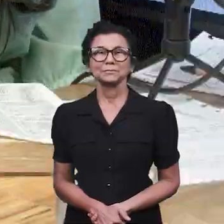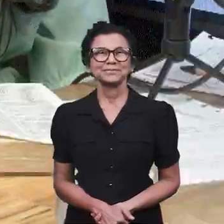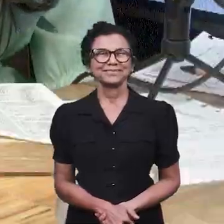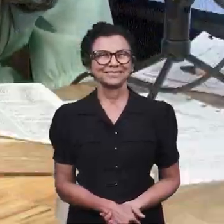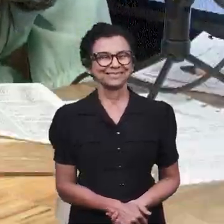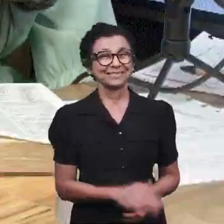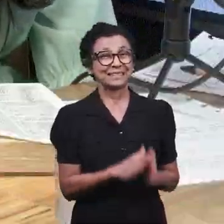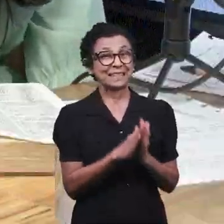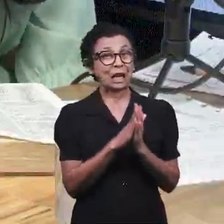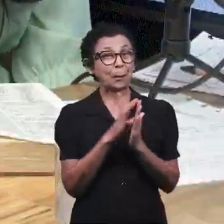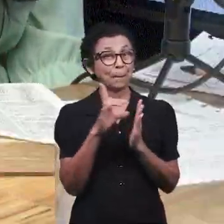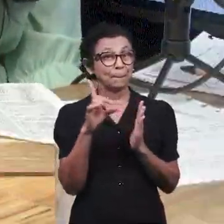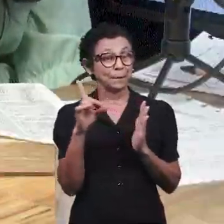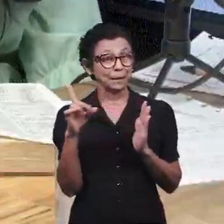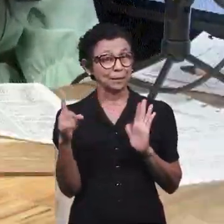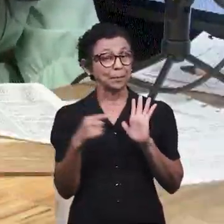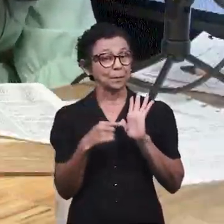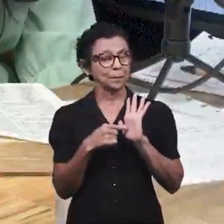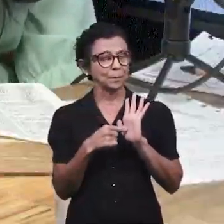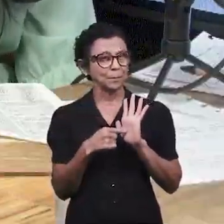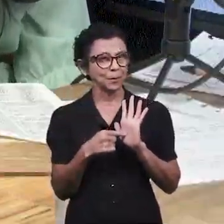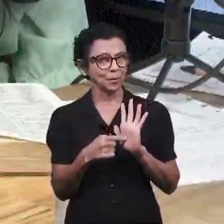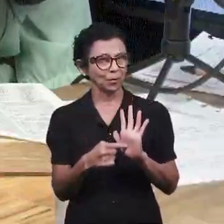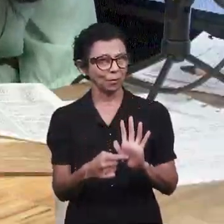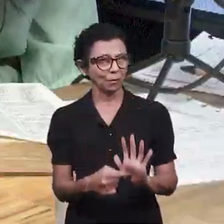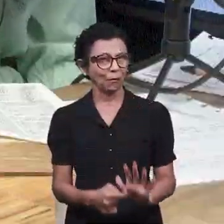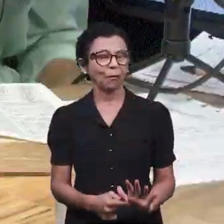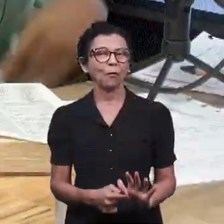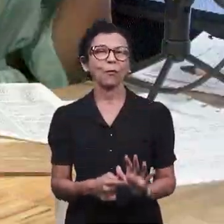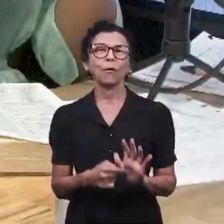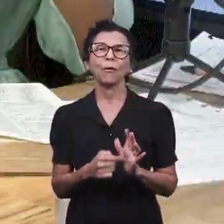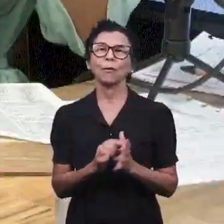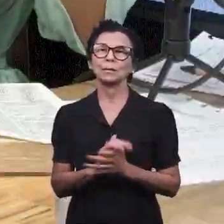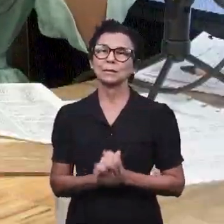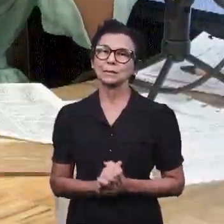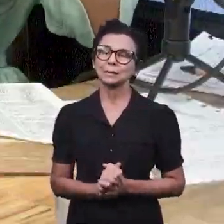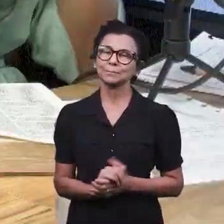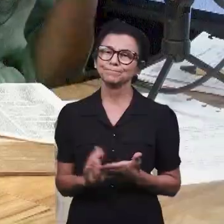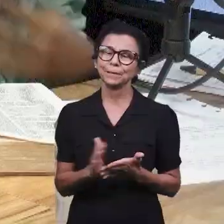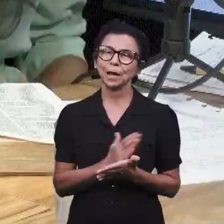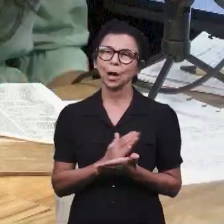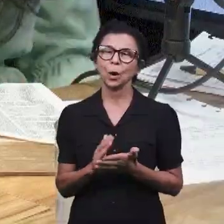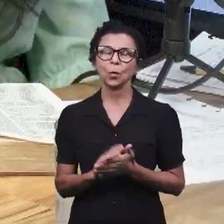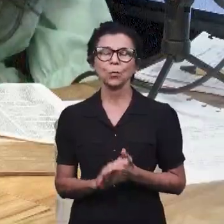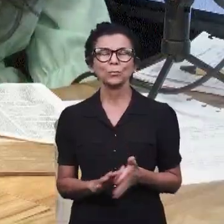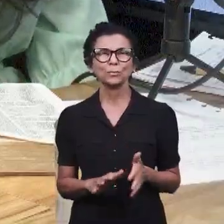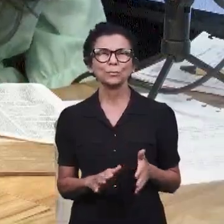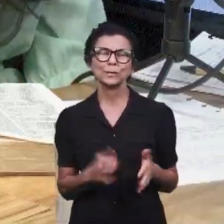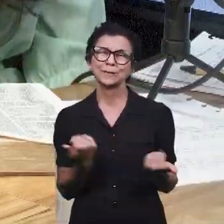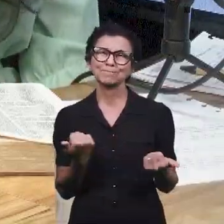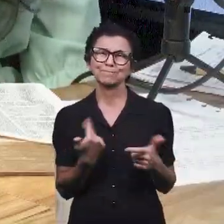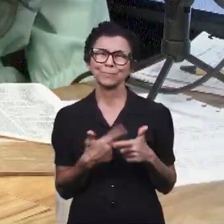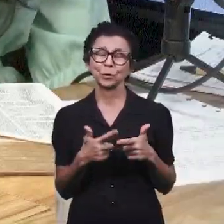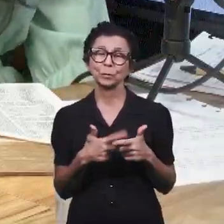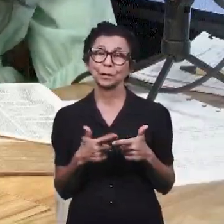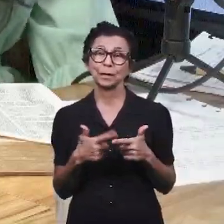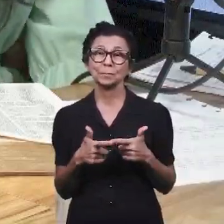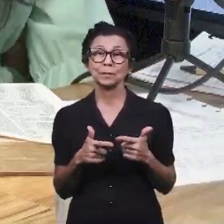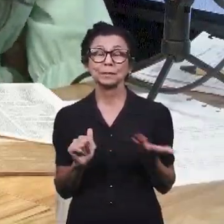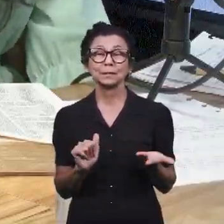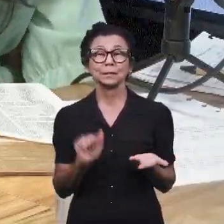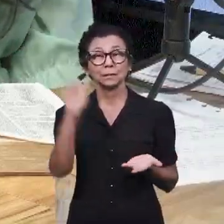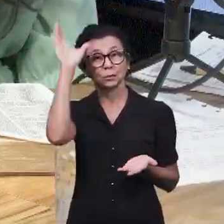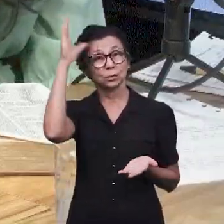Em toda a Bíblia, nós vemos situações em que, quando acabam os recursos humanos, Deus entra com o milagre,